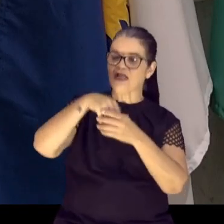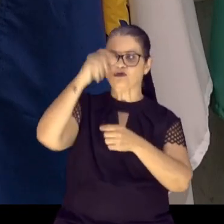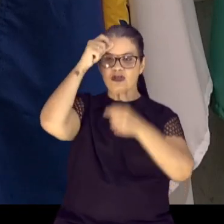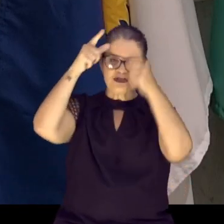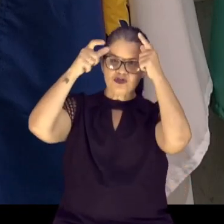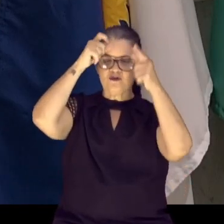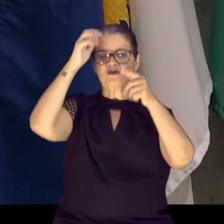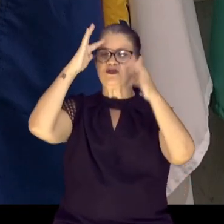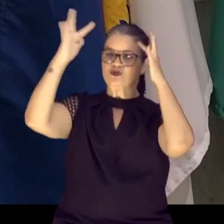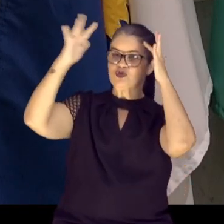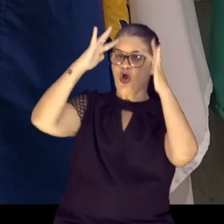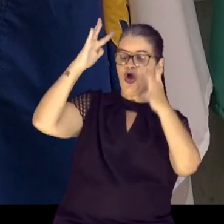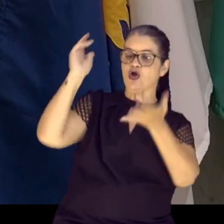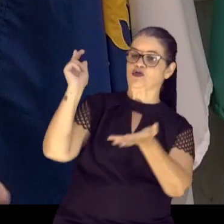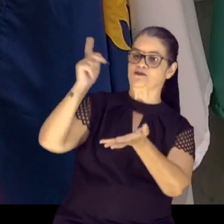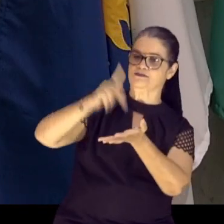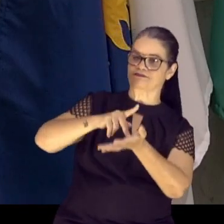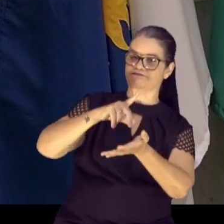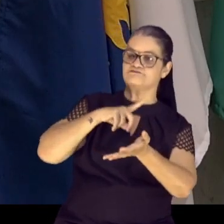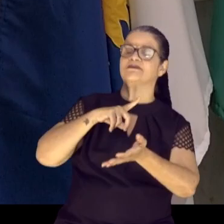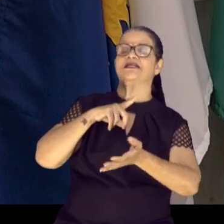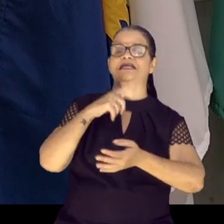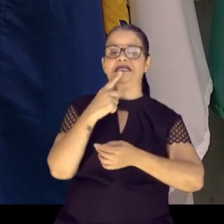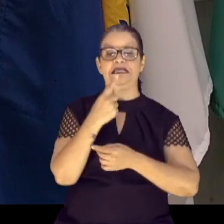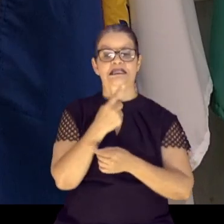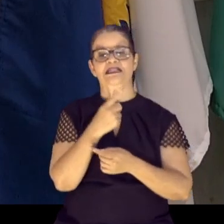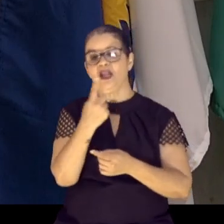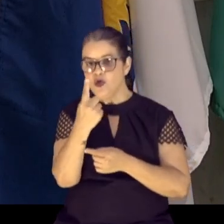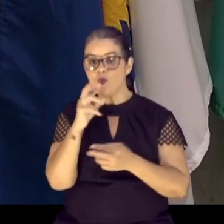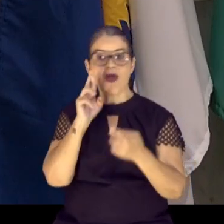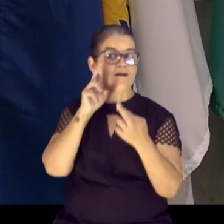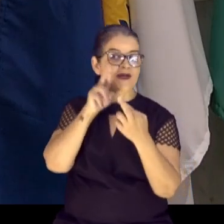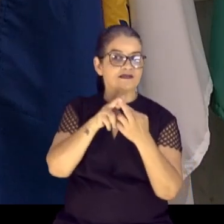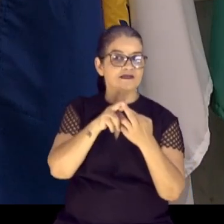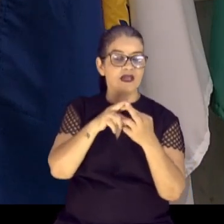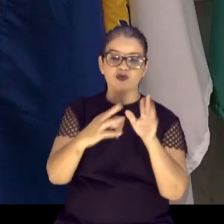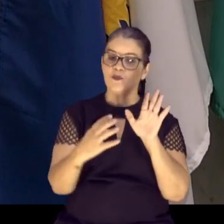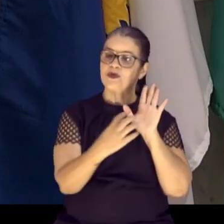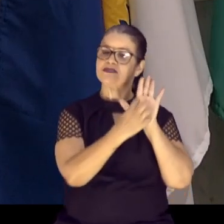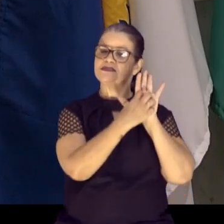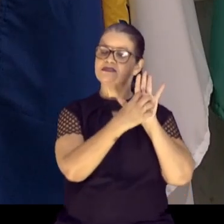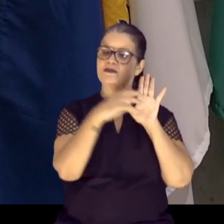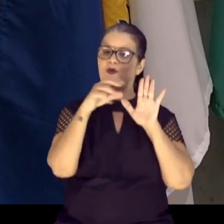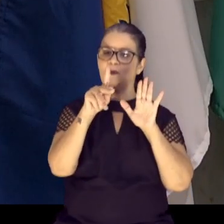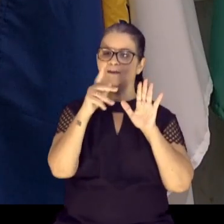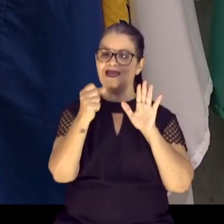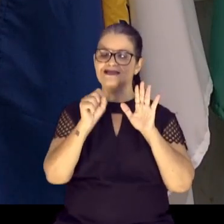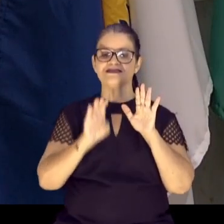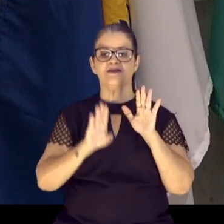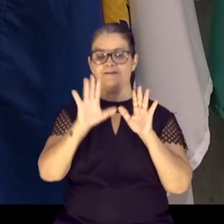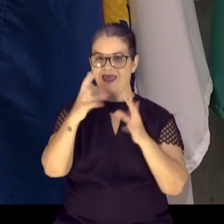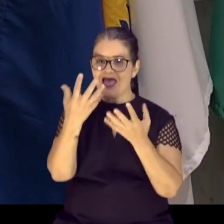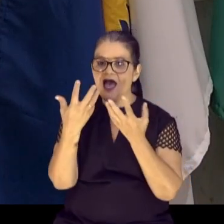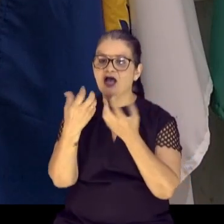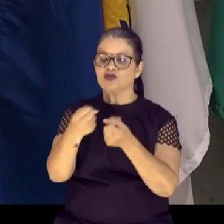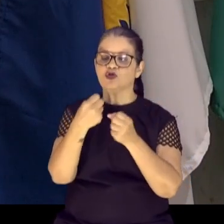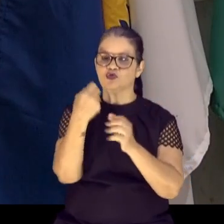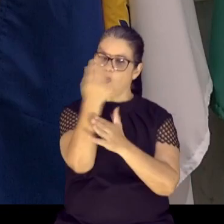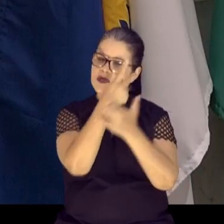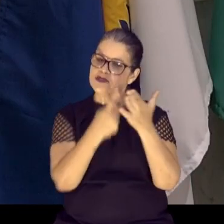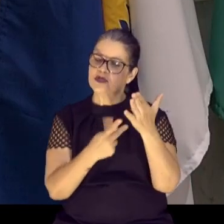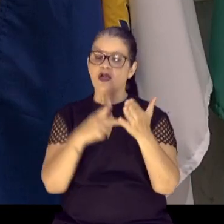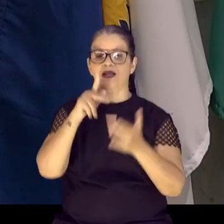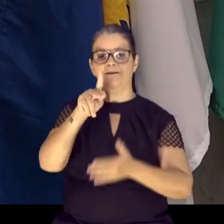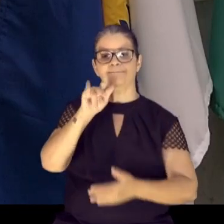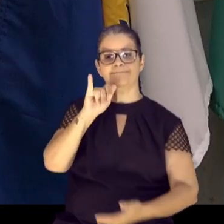desses ideais, tem um deles que é representado por esse símbolo que o PSB adotou, esse desenho de